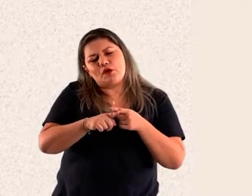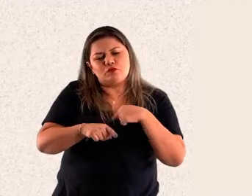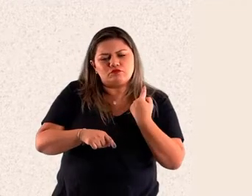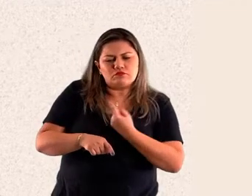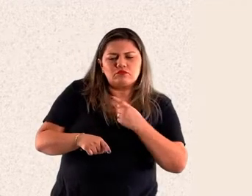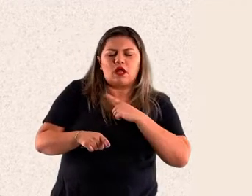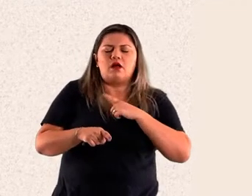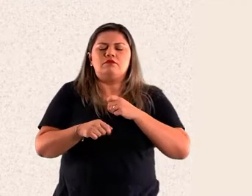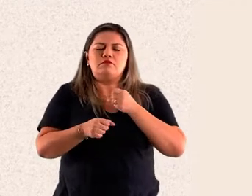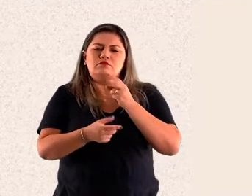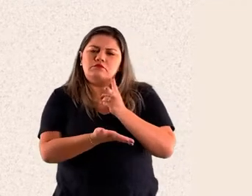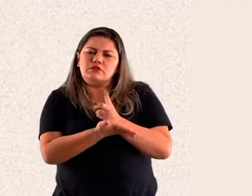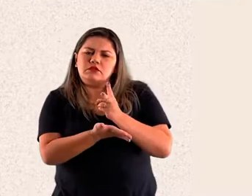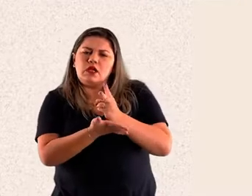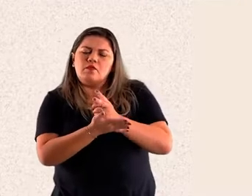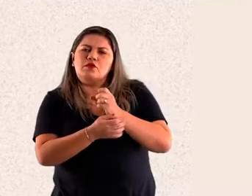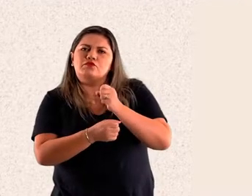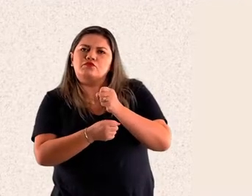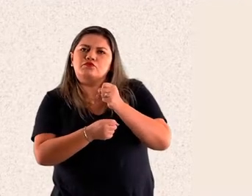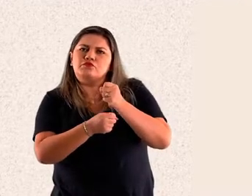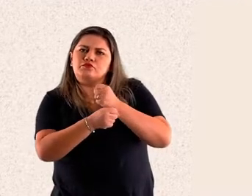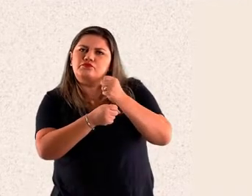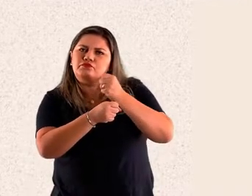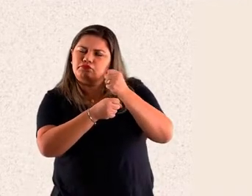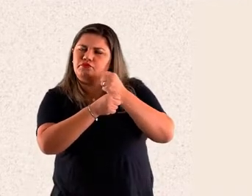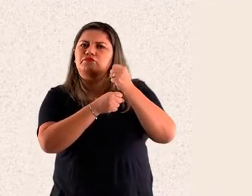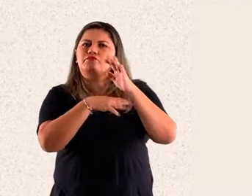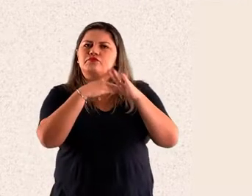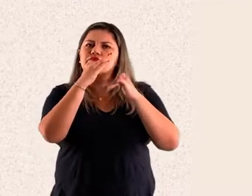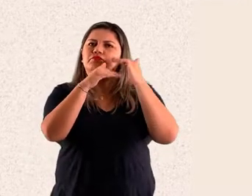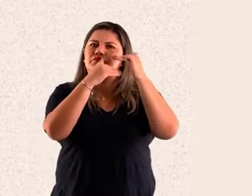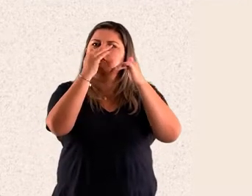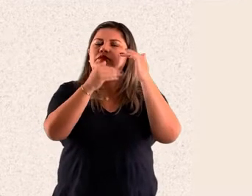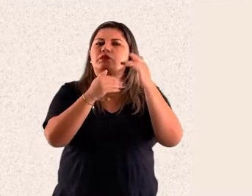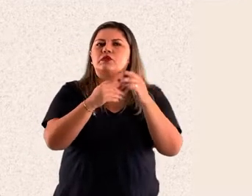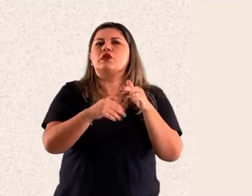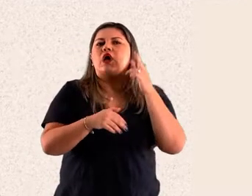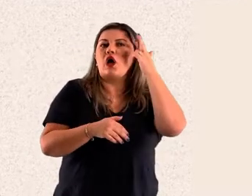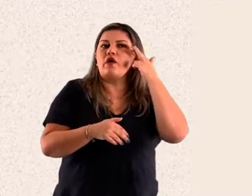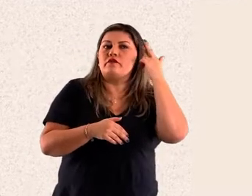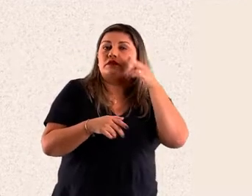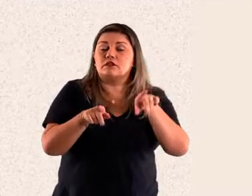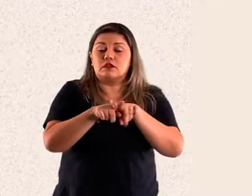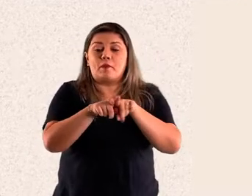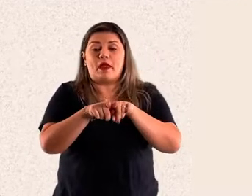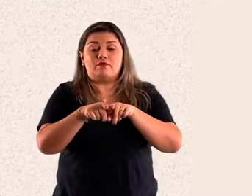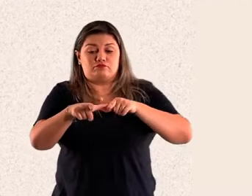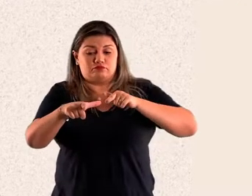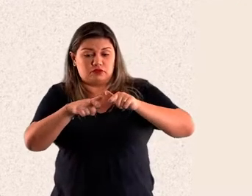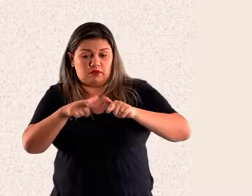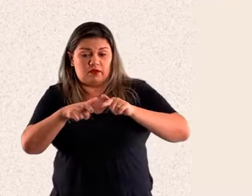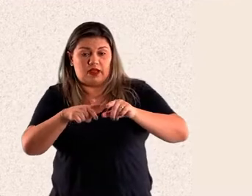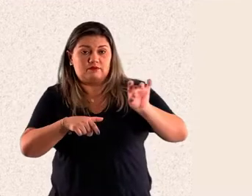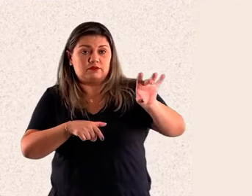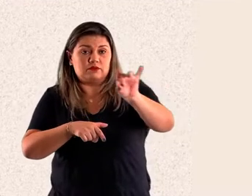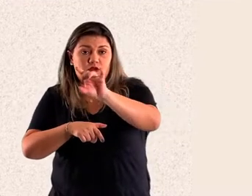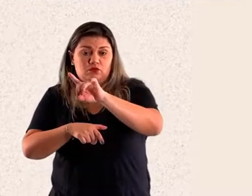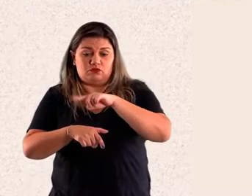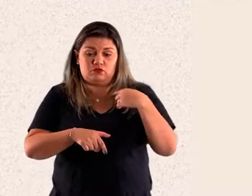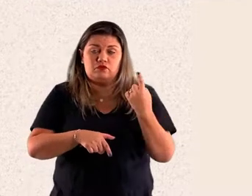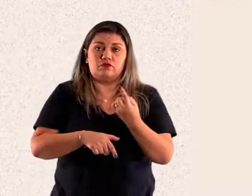a ideia como eu disse inicialmente é contribuir um pouco para reflexão e quem sabe ação de cada um de vocês